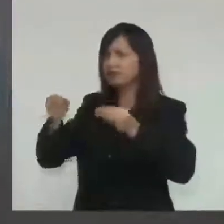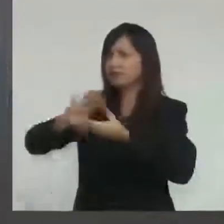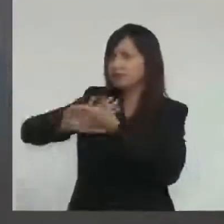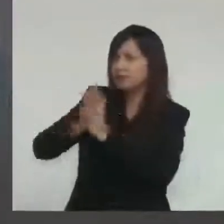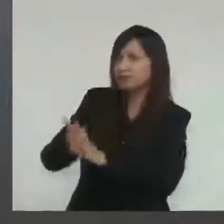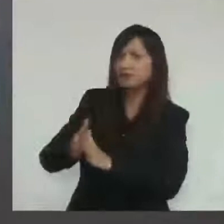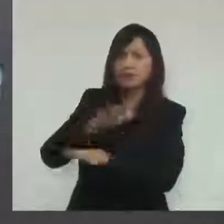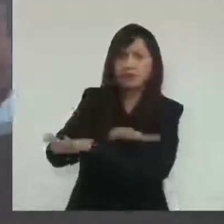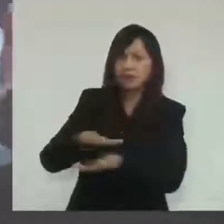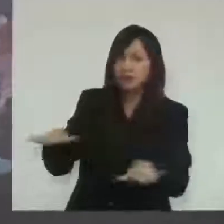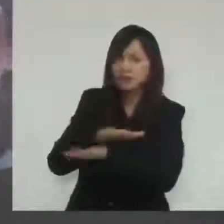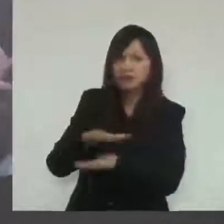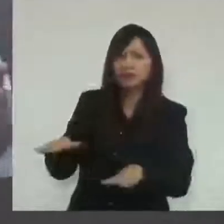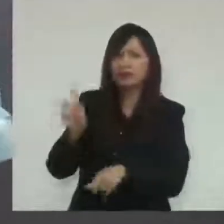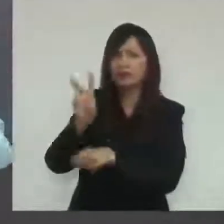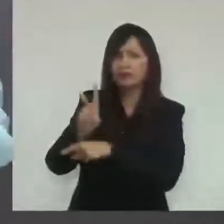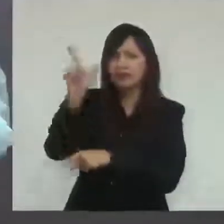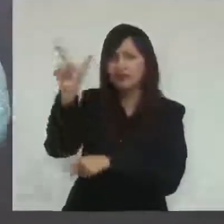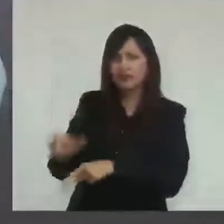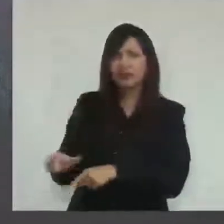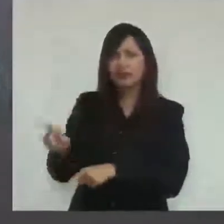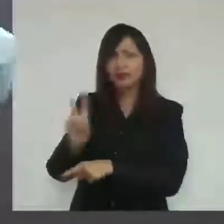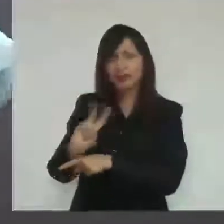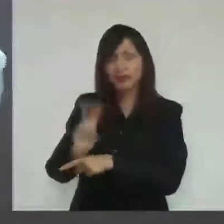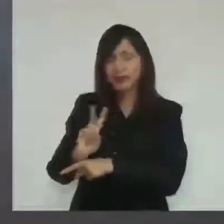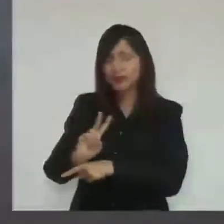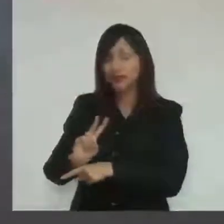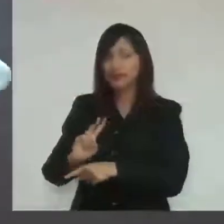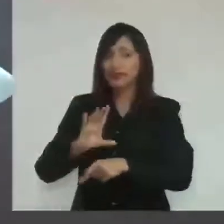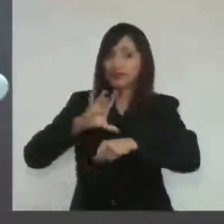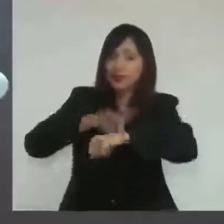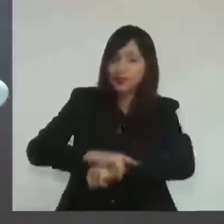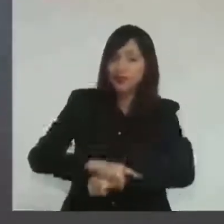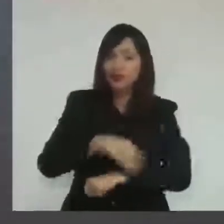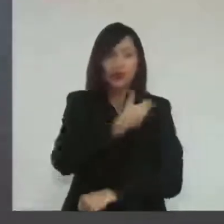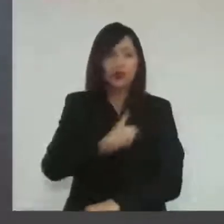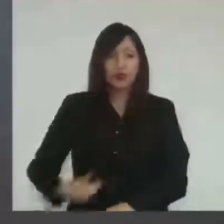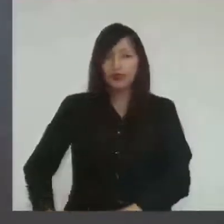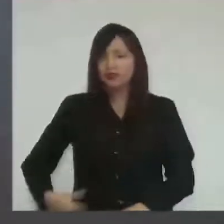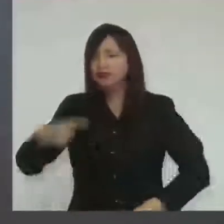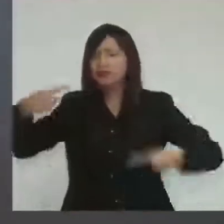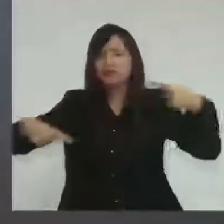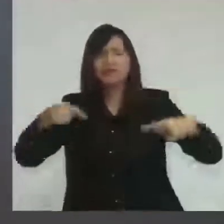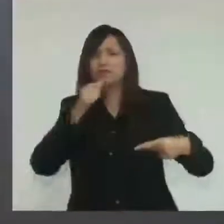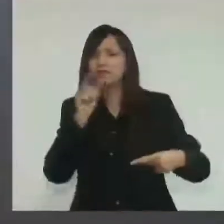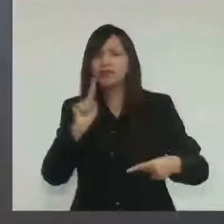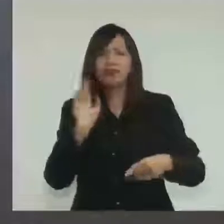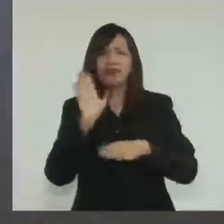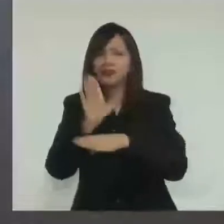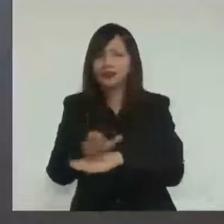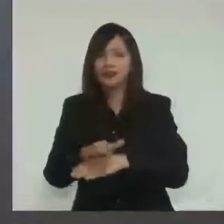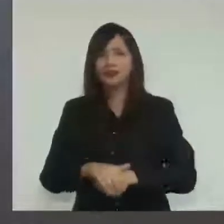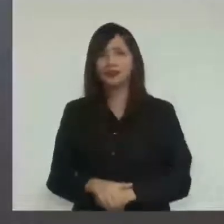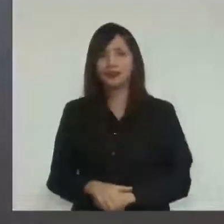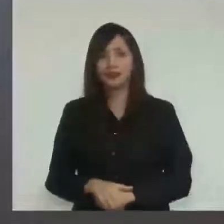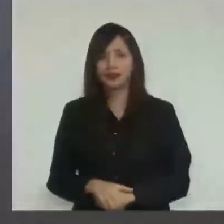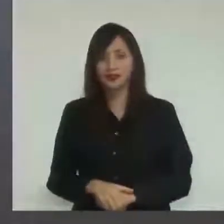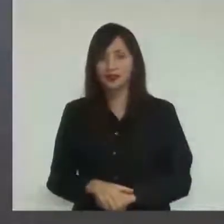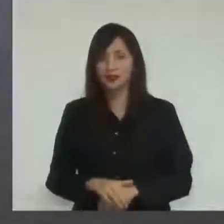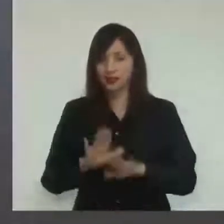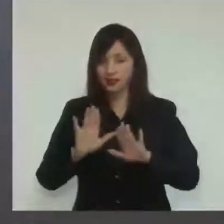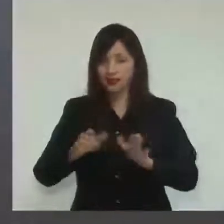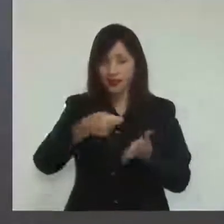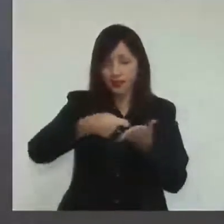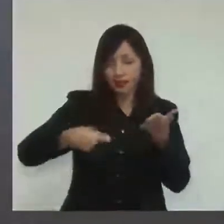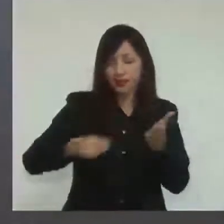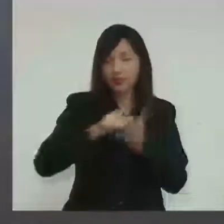guarda, é que a gente quer acabar com a segurança pública. É uns debates, gente, que não ajudam, tá certo? Então, a matéria publicada pelo Jornal